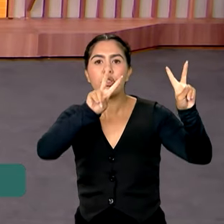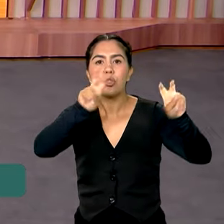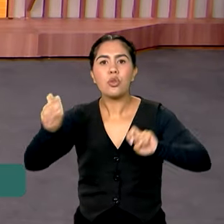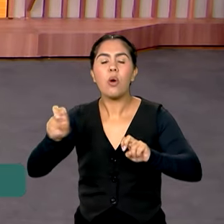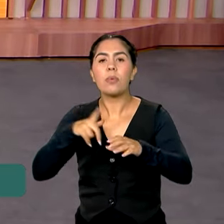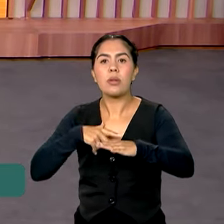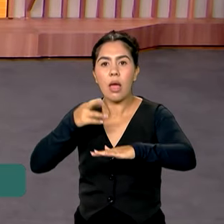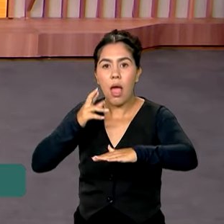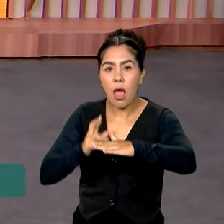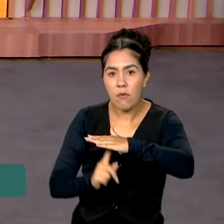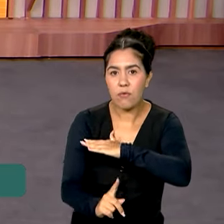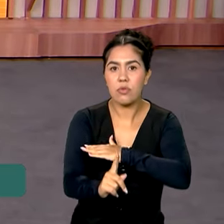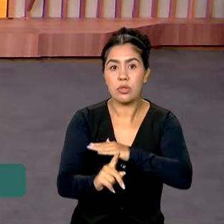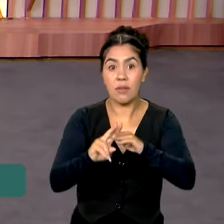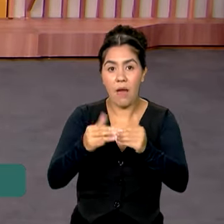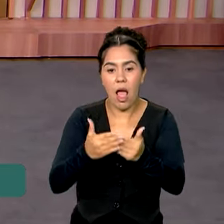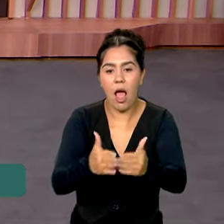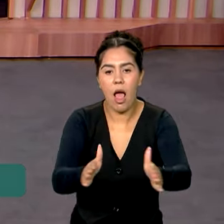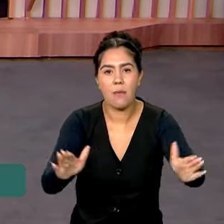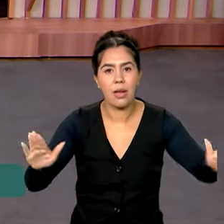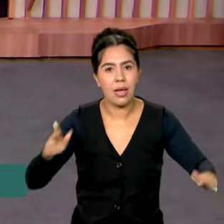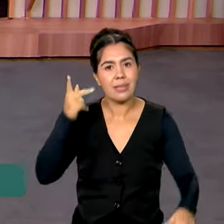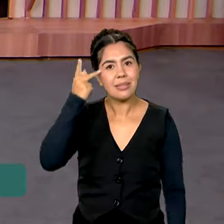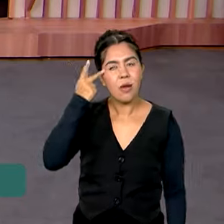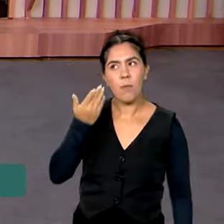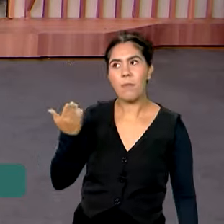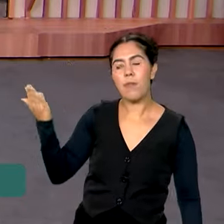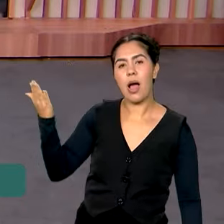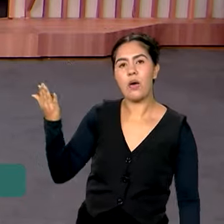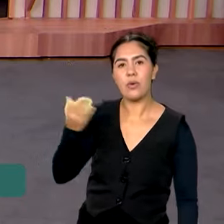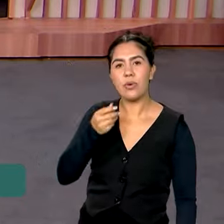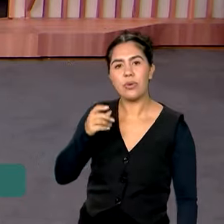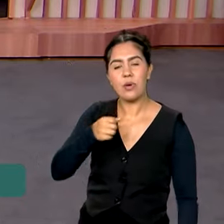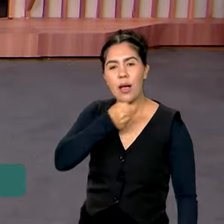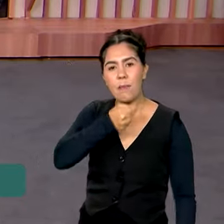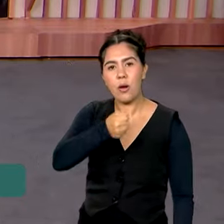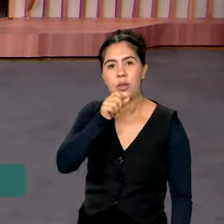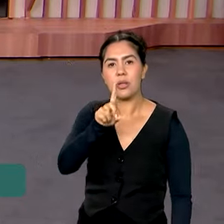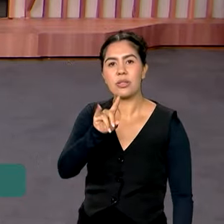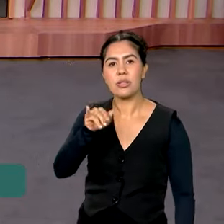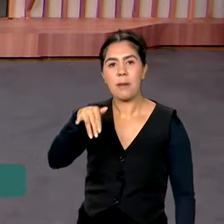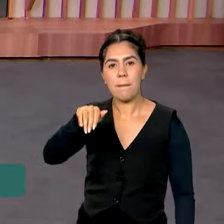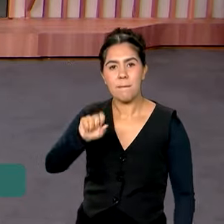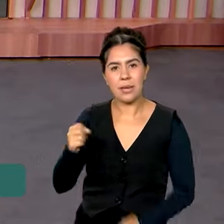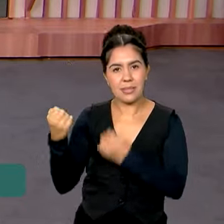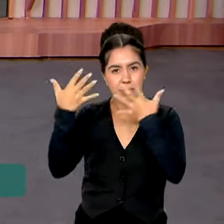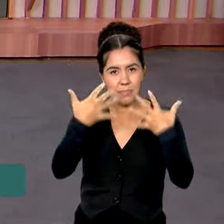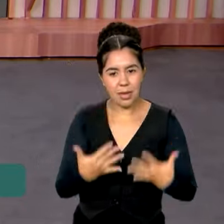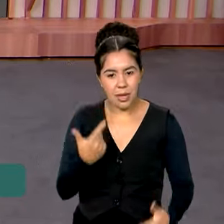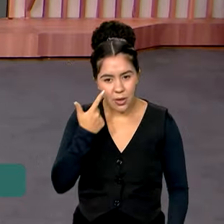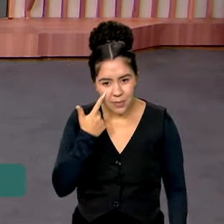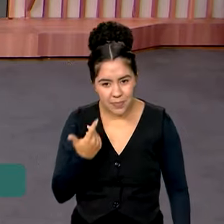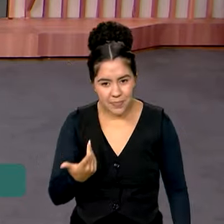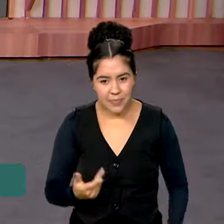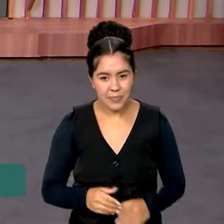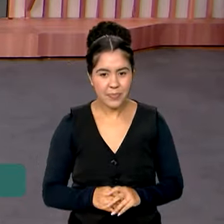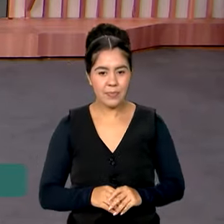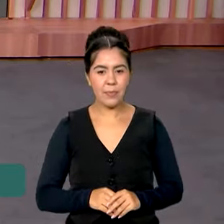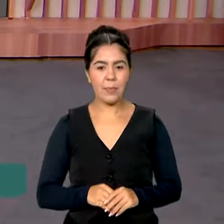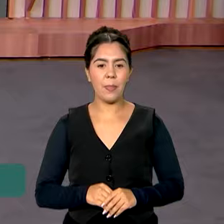será ampliado. De São Paulo, Dimas Soldi tem as informações ao vivo para a gente. Bom dia, Dimas.